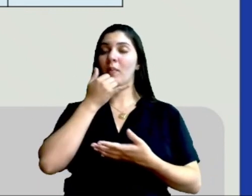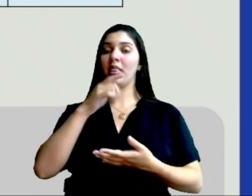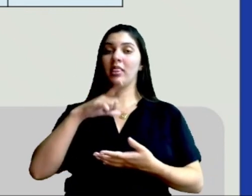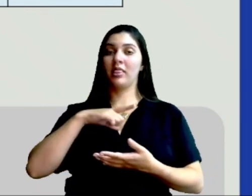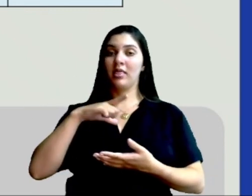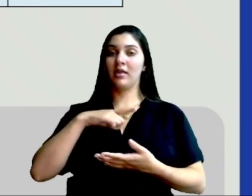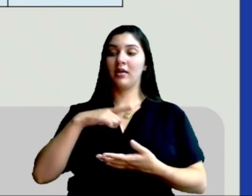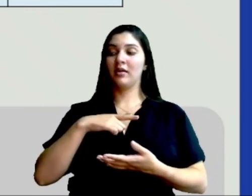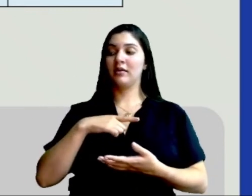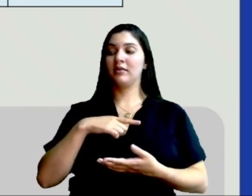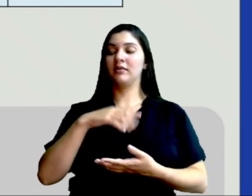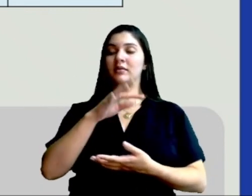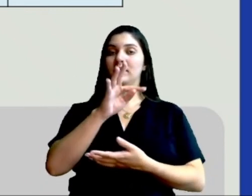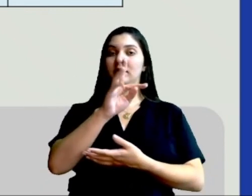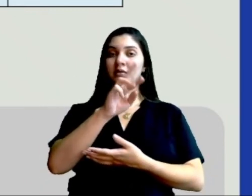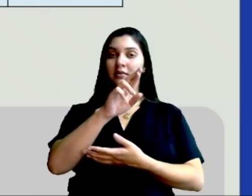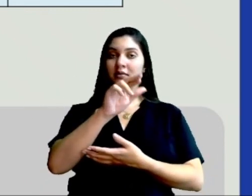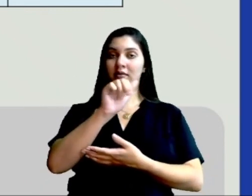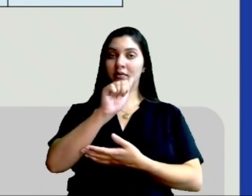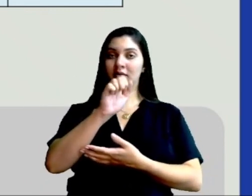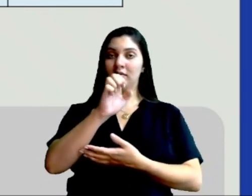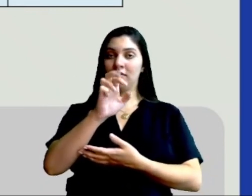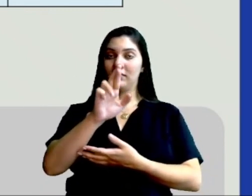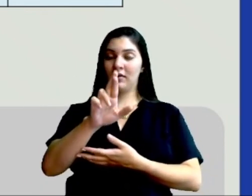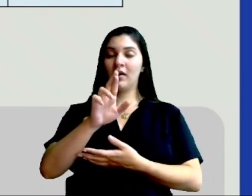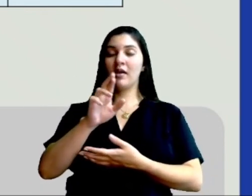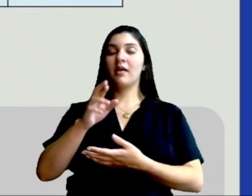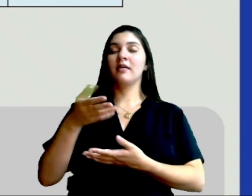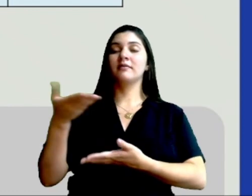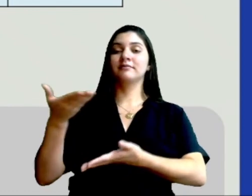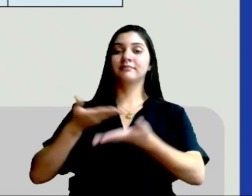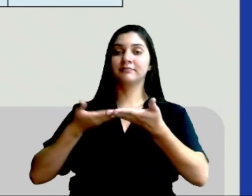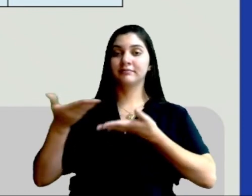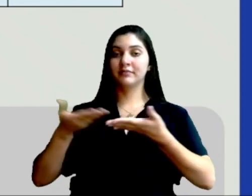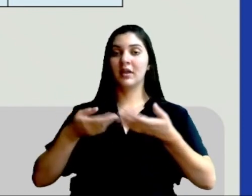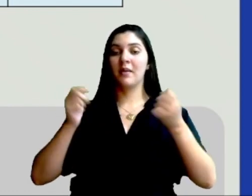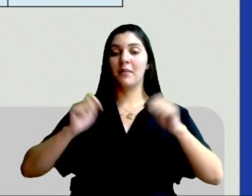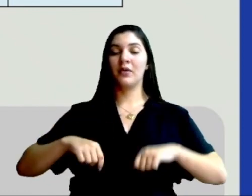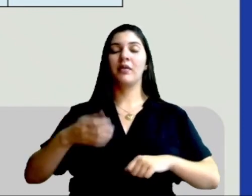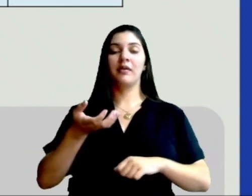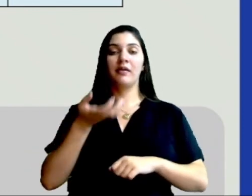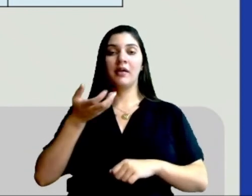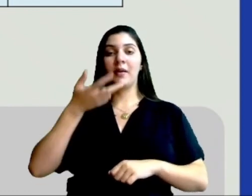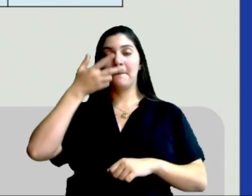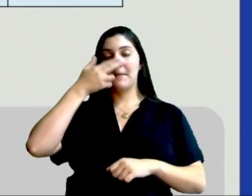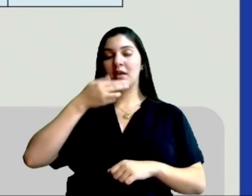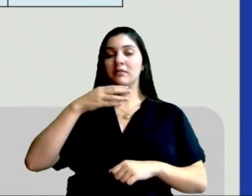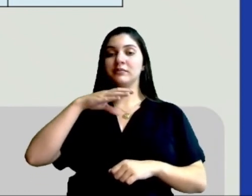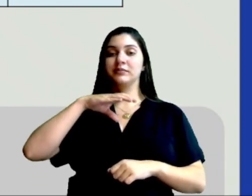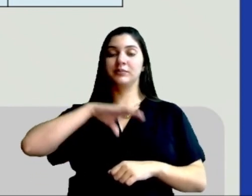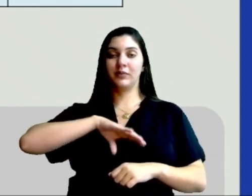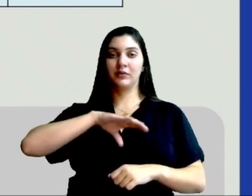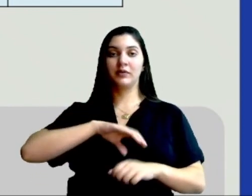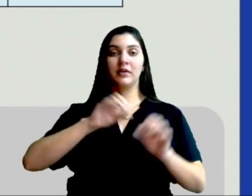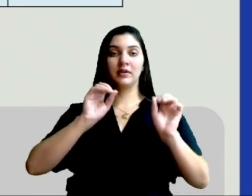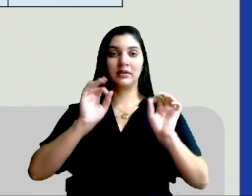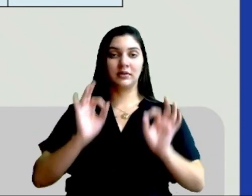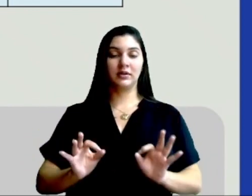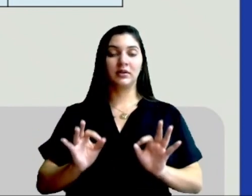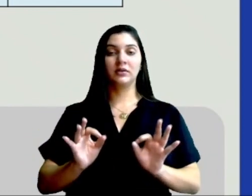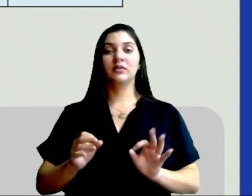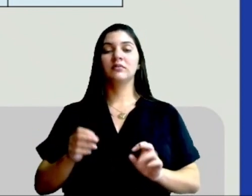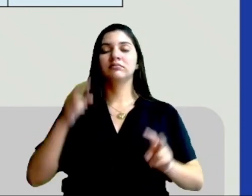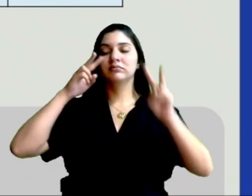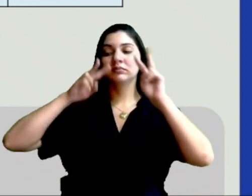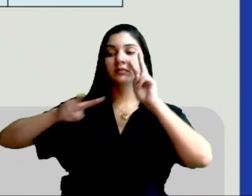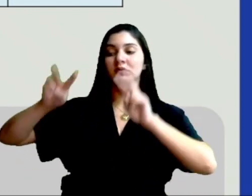traer é o nosso verbo trazer, poder e querer é poder querer mesmo em português, tá certo? E aí vocês